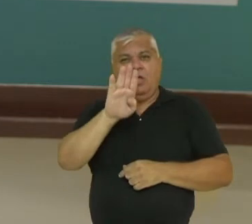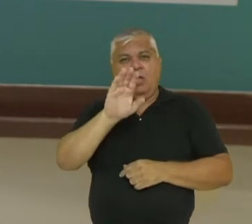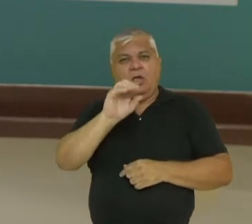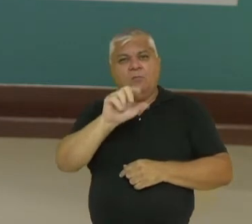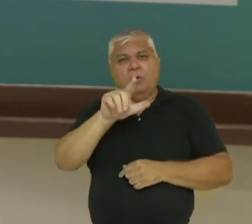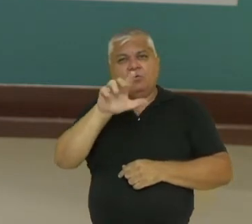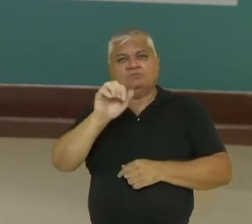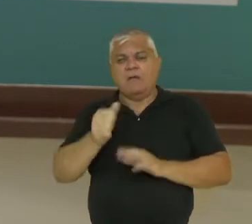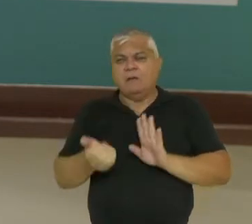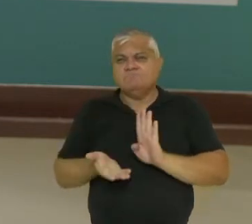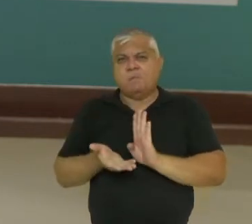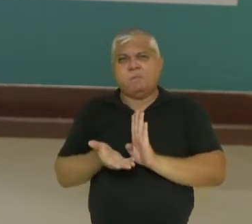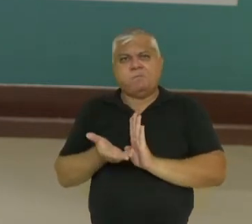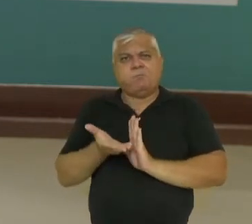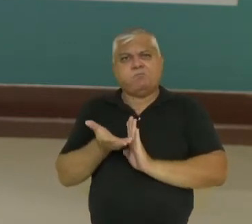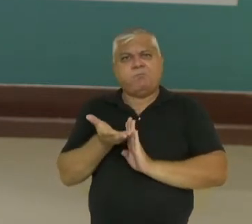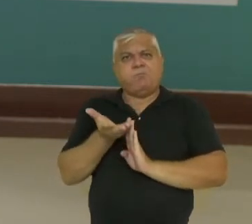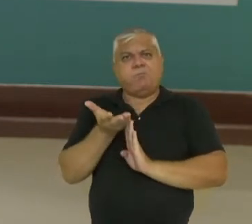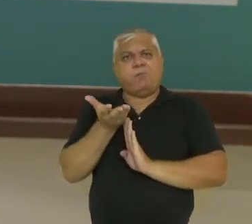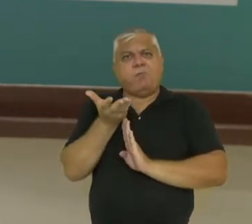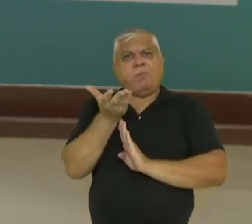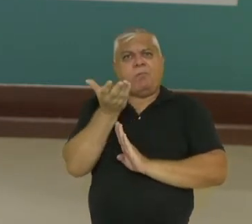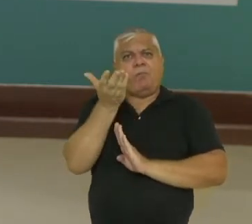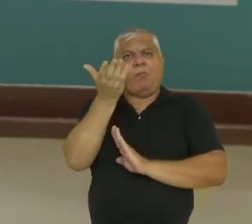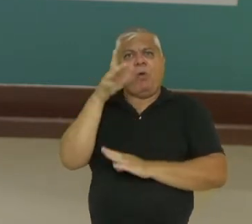ações dela nos últimos 5 anos mais de